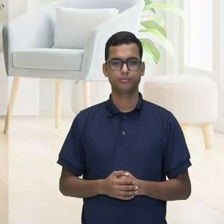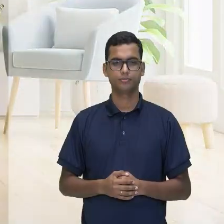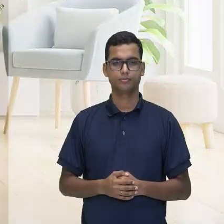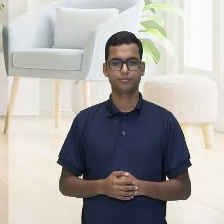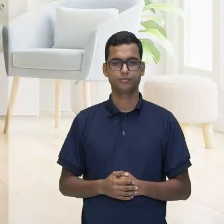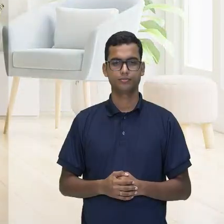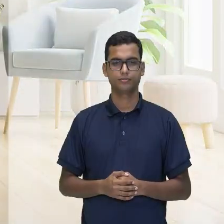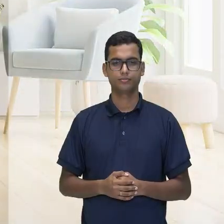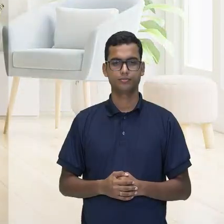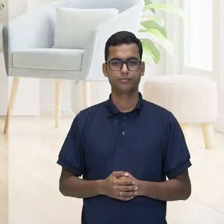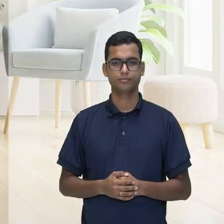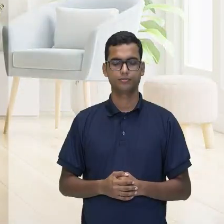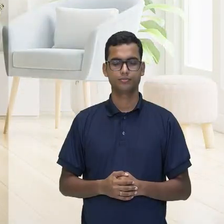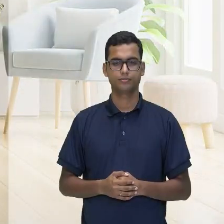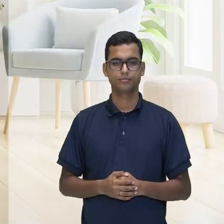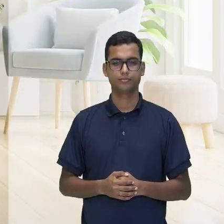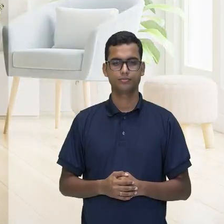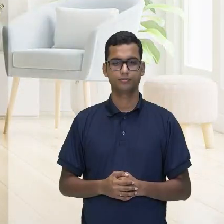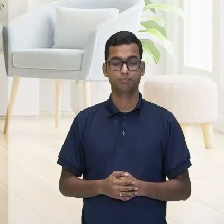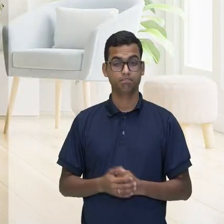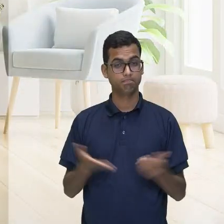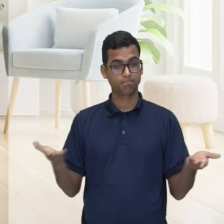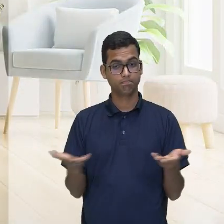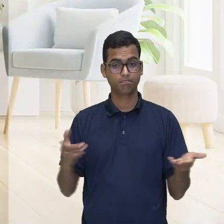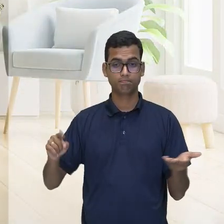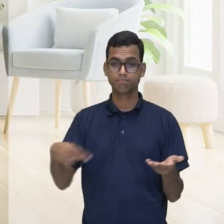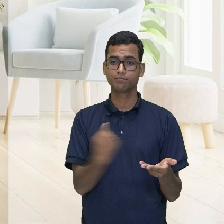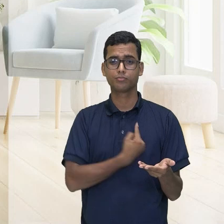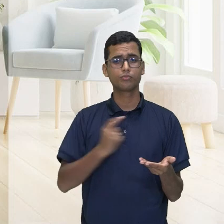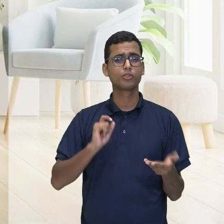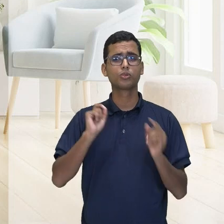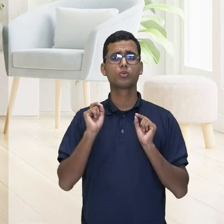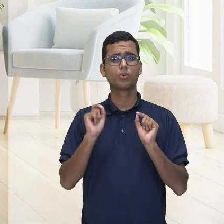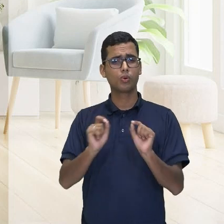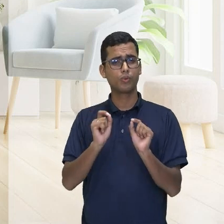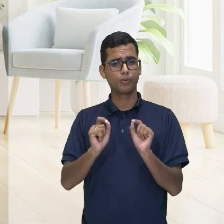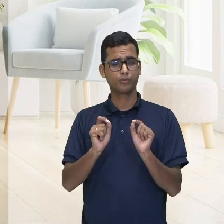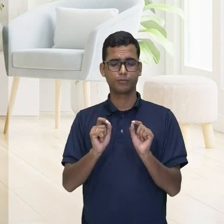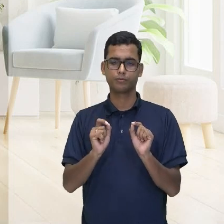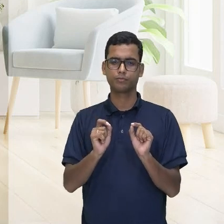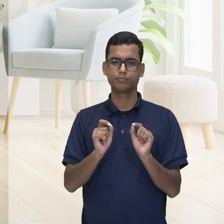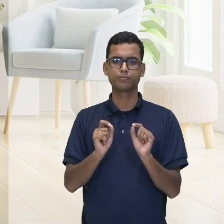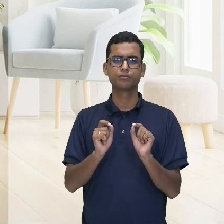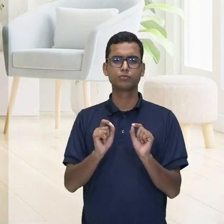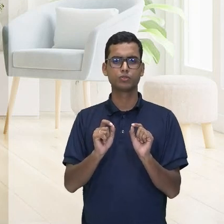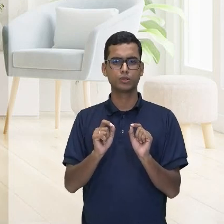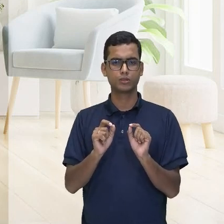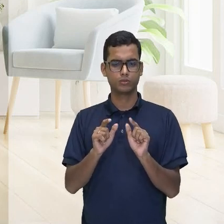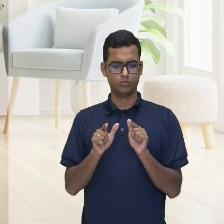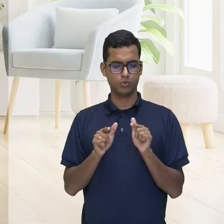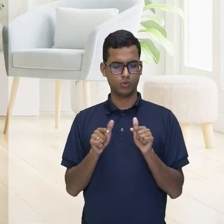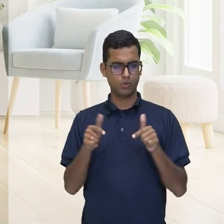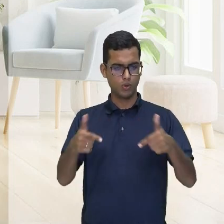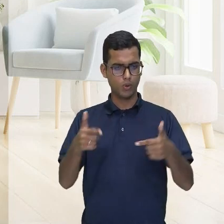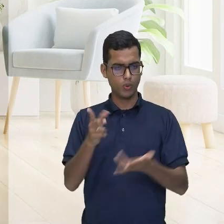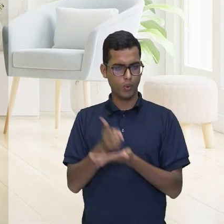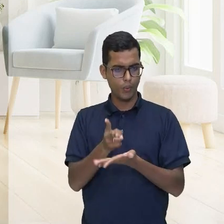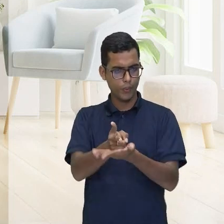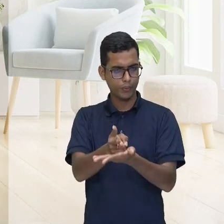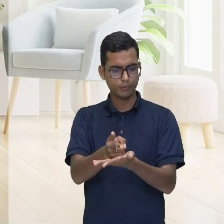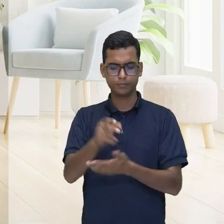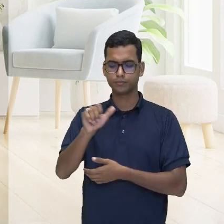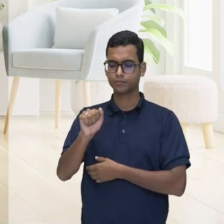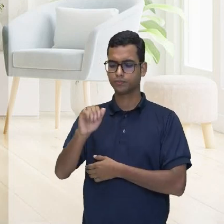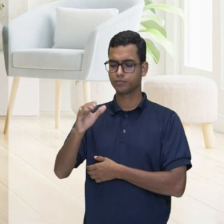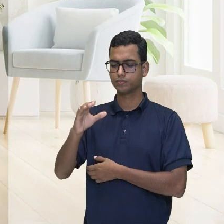Hi there! Hoje vamos falar sobre ações contínuas em inglês e trabalhar